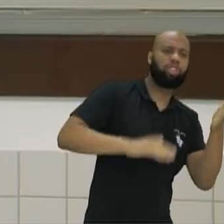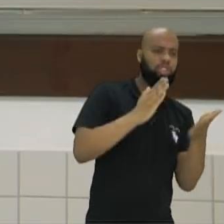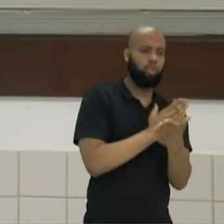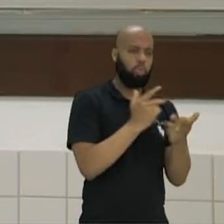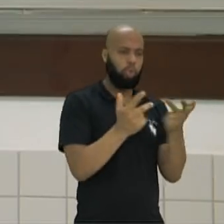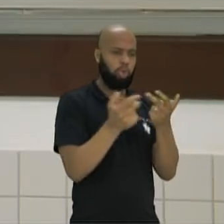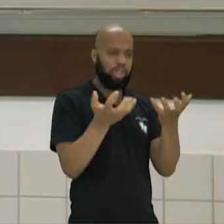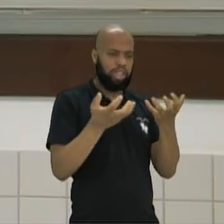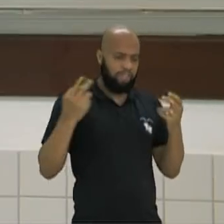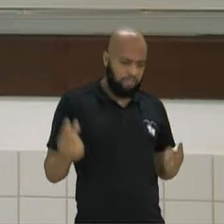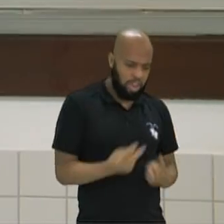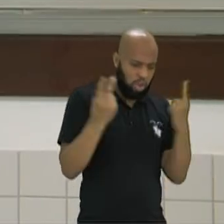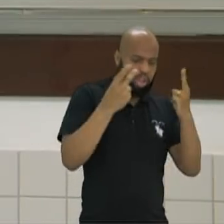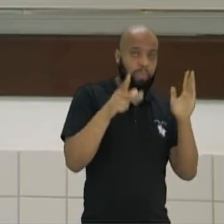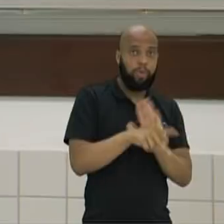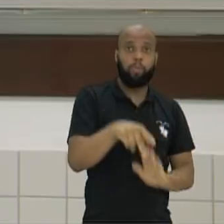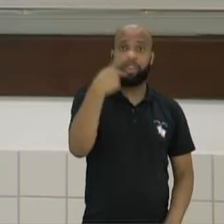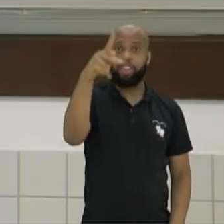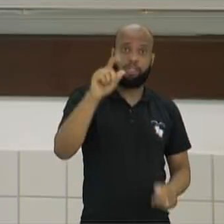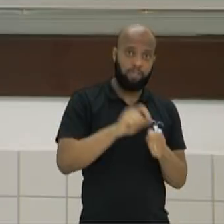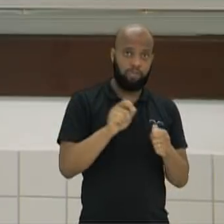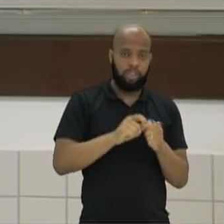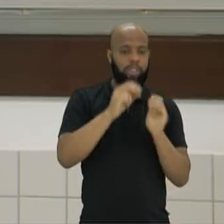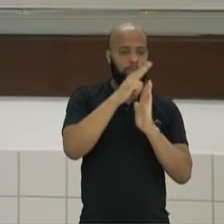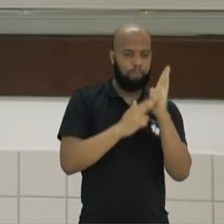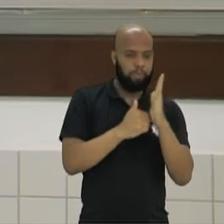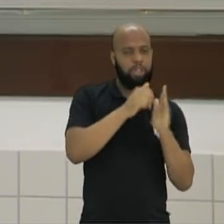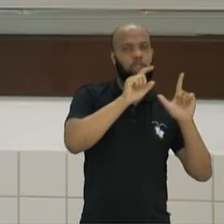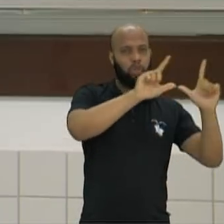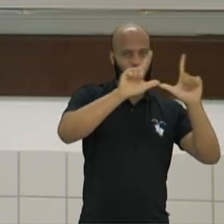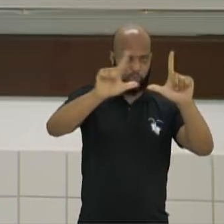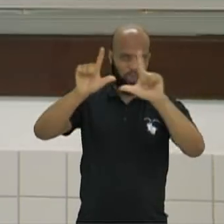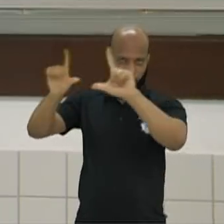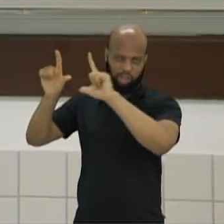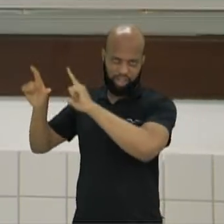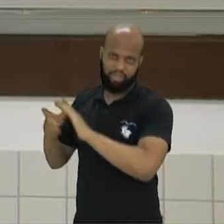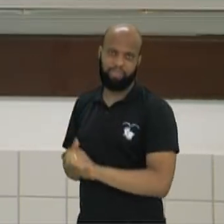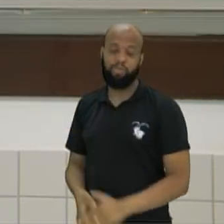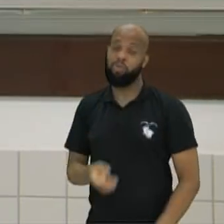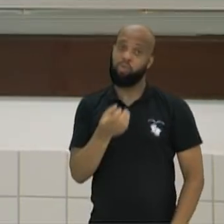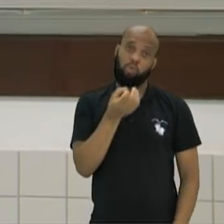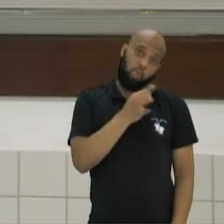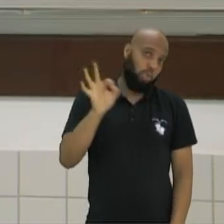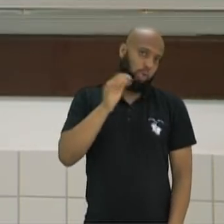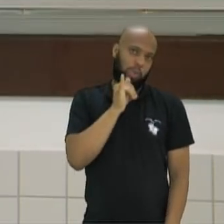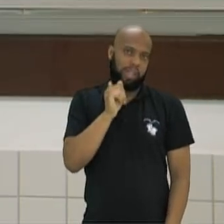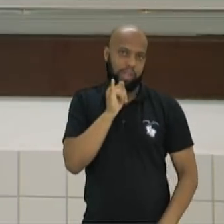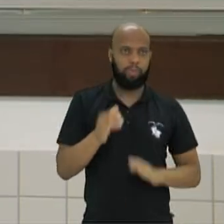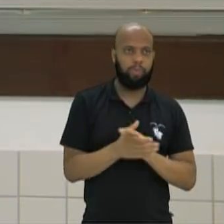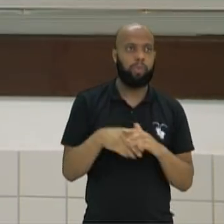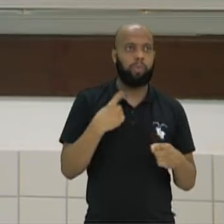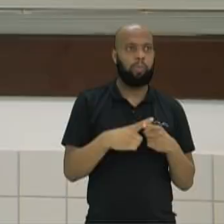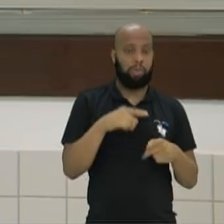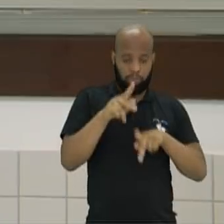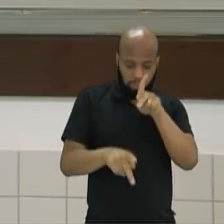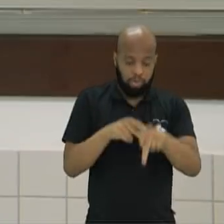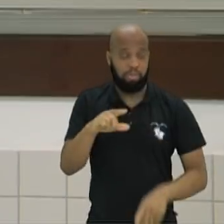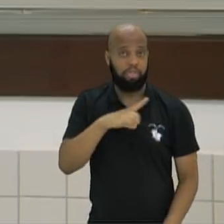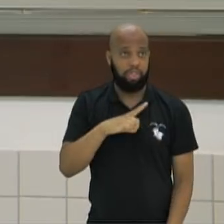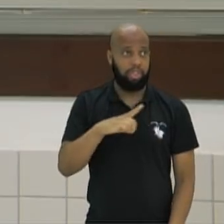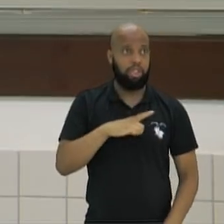quer valorizar os teus feitos heróicos, né? Pinturas, claro, é um ótimo exemplo, principalmente para uma